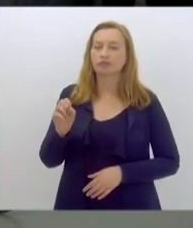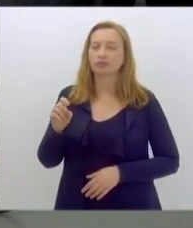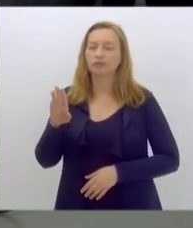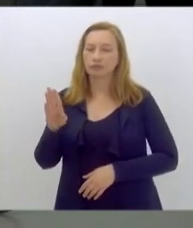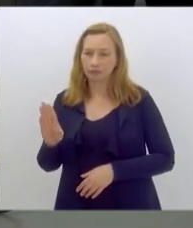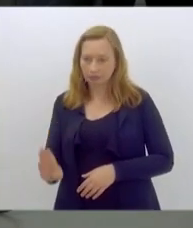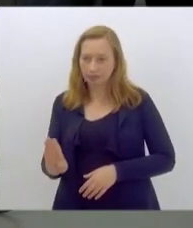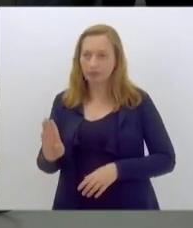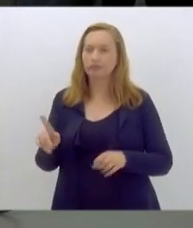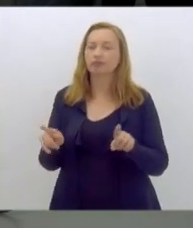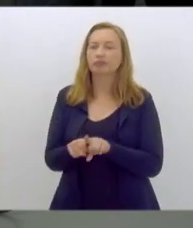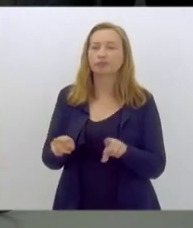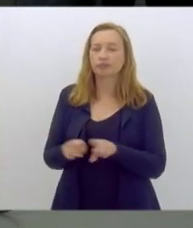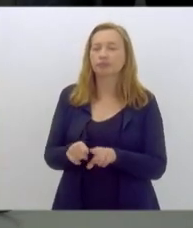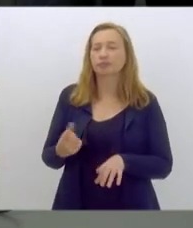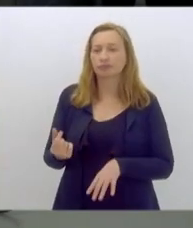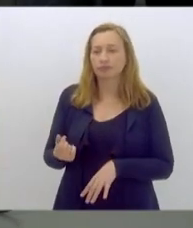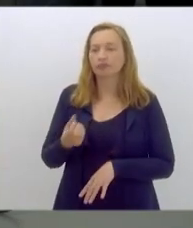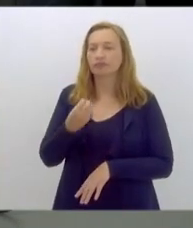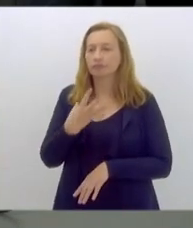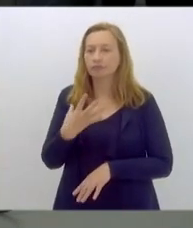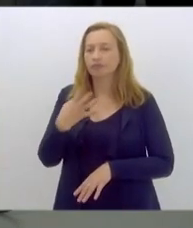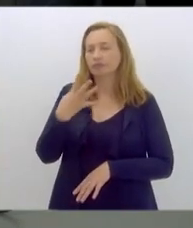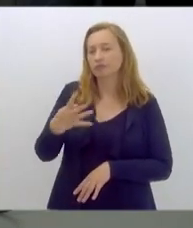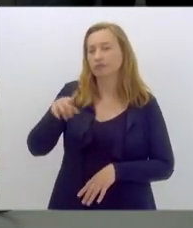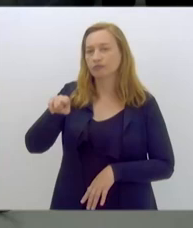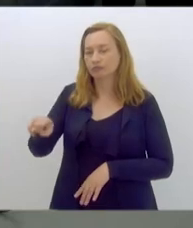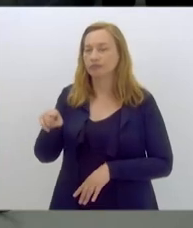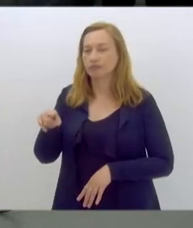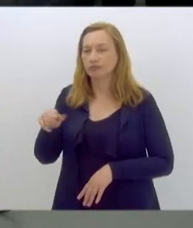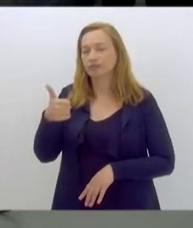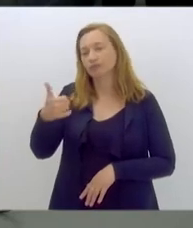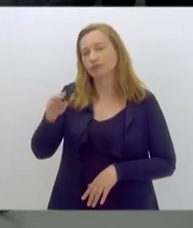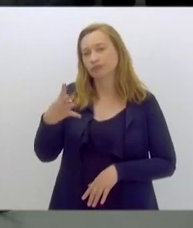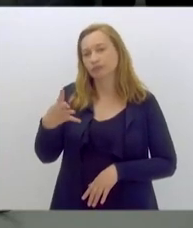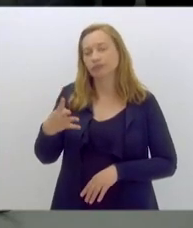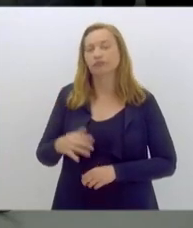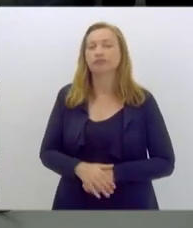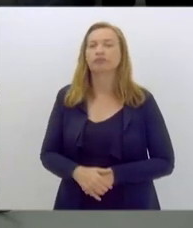também tem um valor significativo de quatro pontos 14